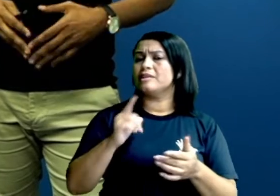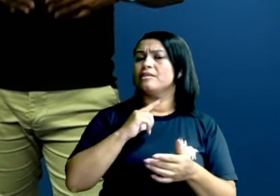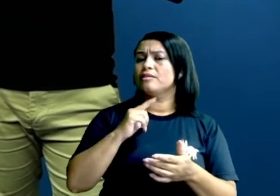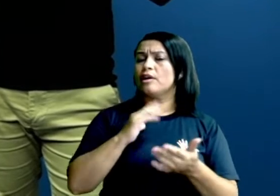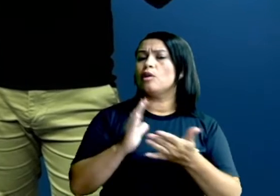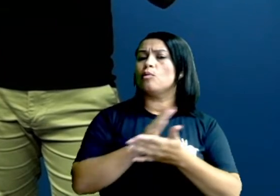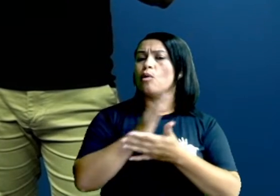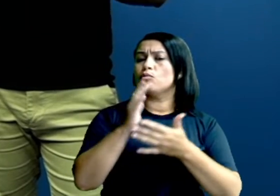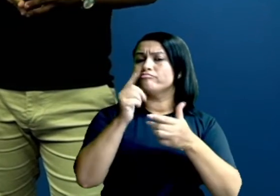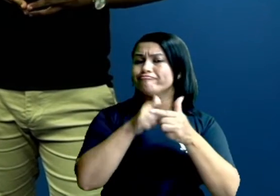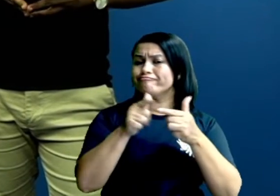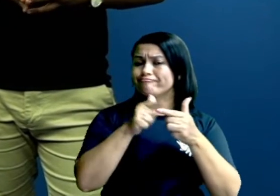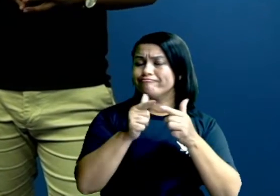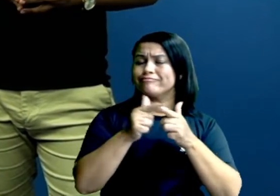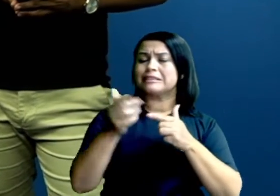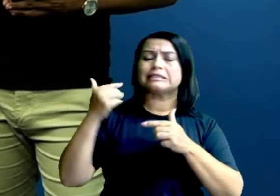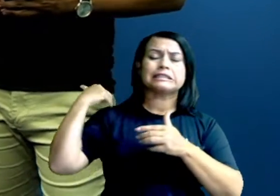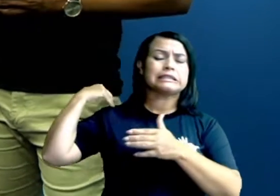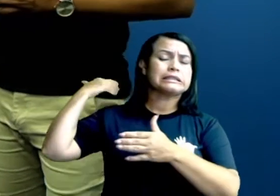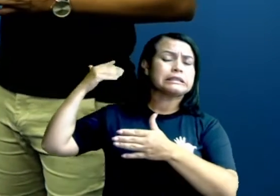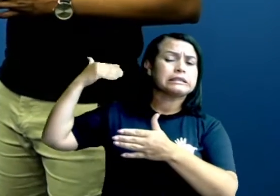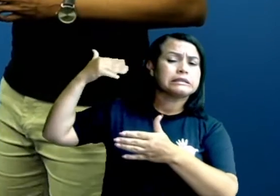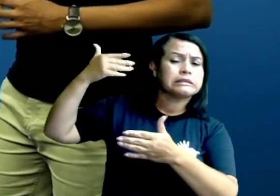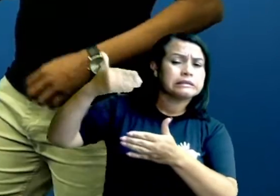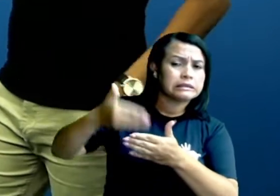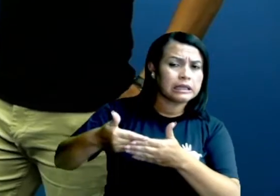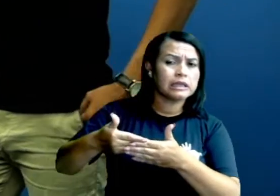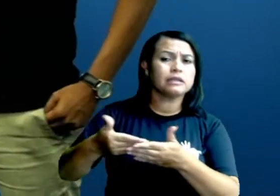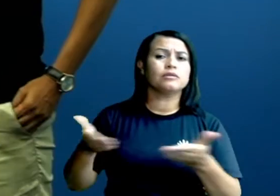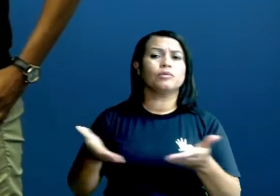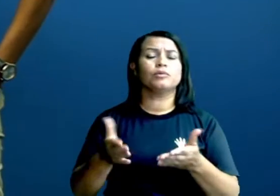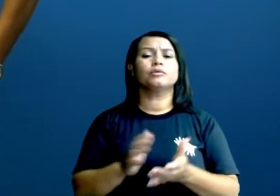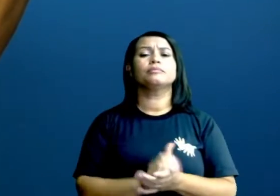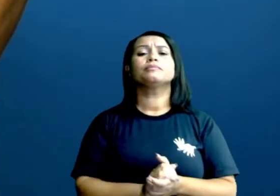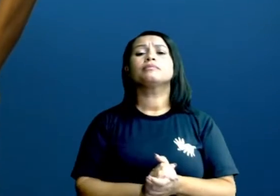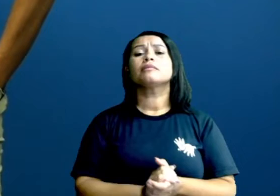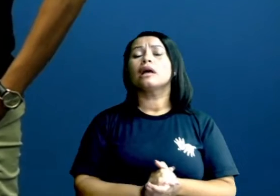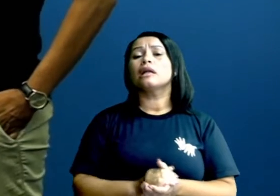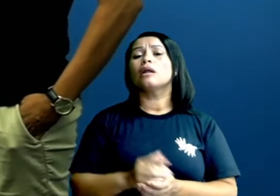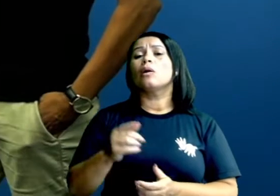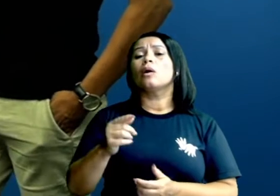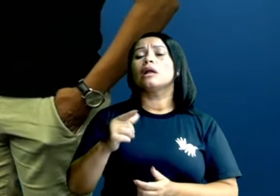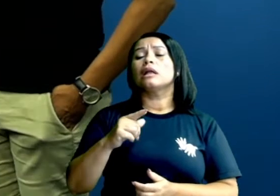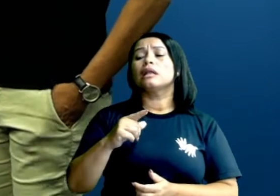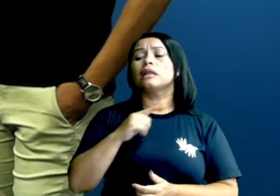de impacto que vem desde a colonização até os dias atuais. Então, o primeiro